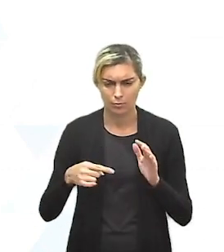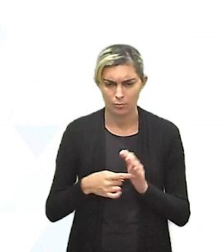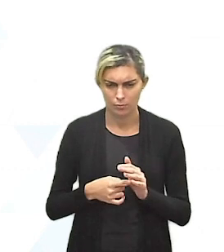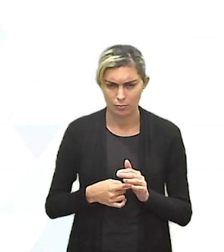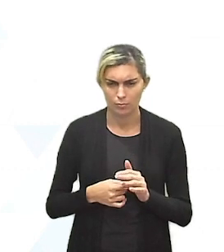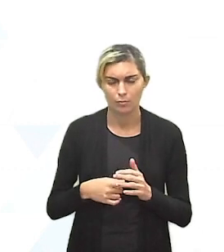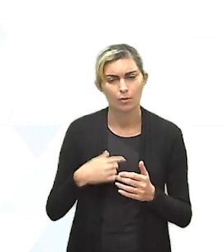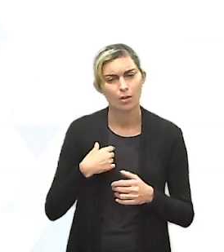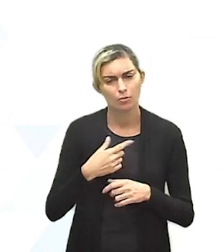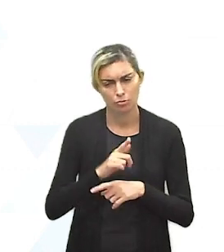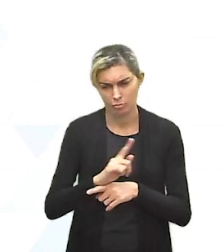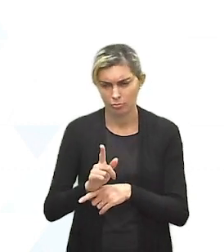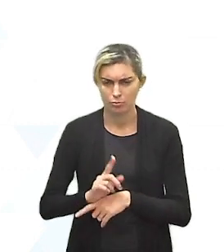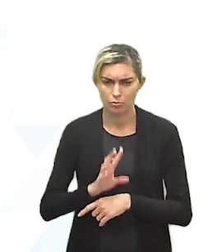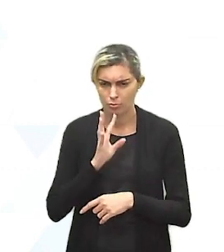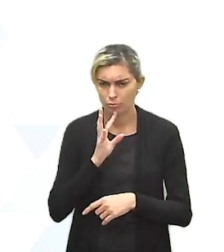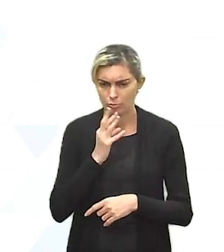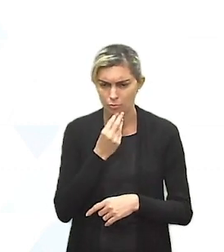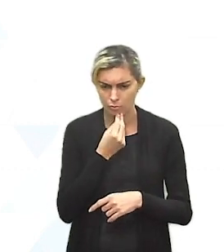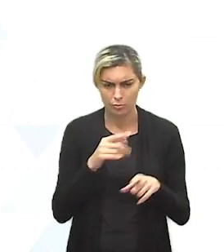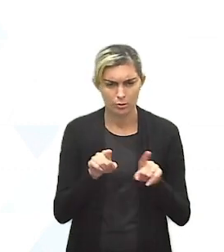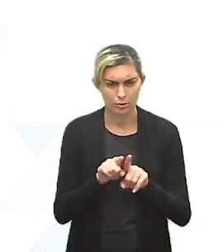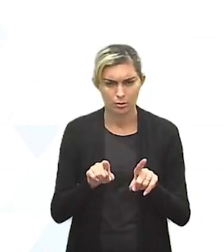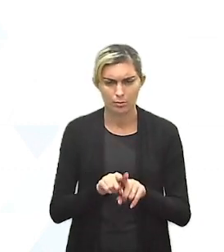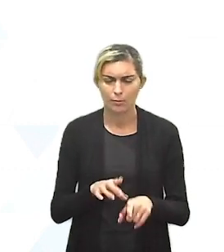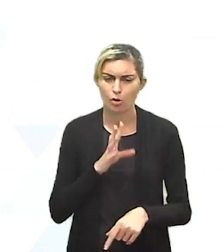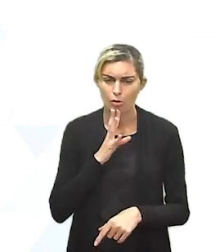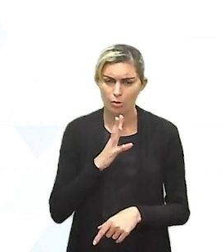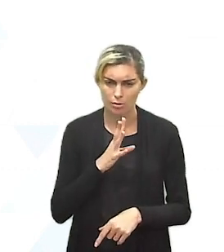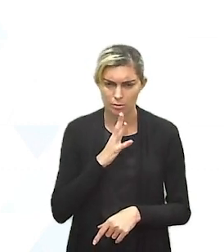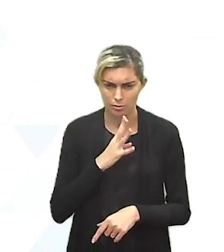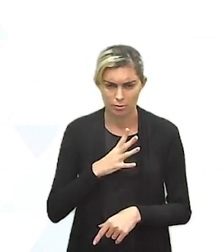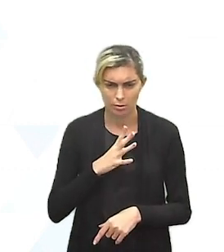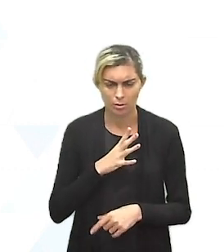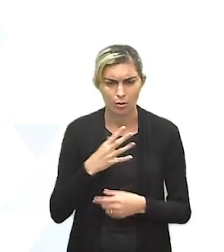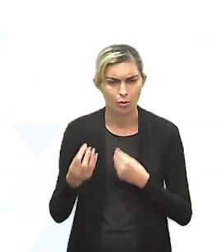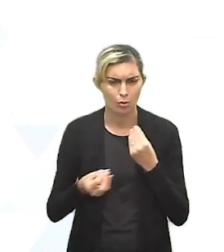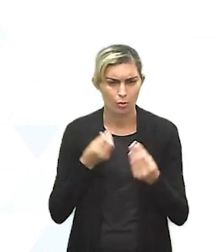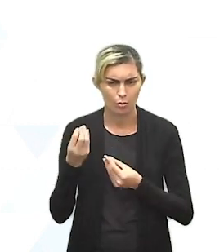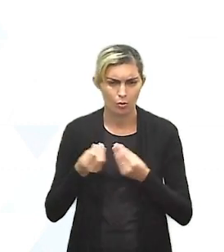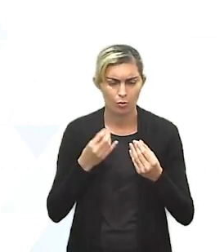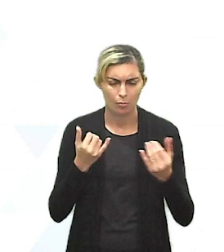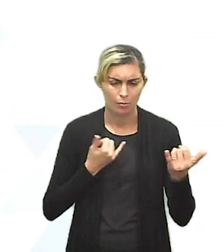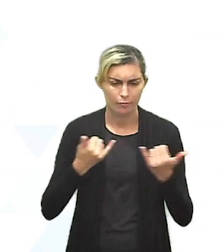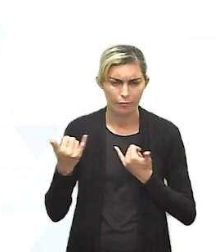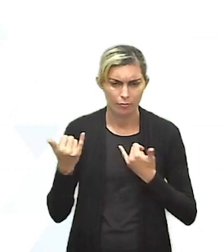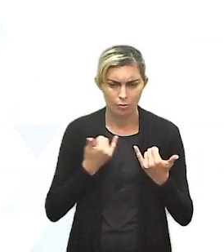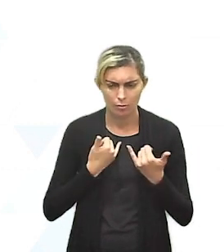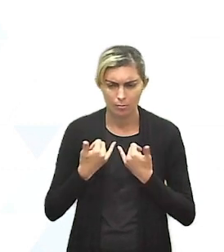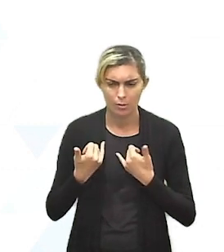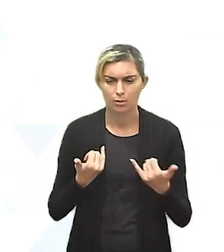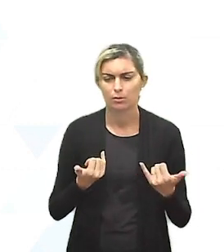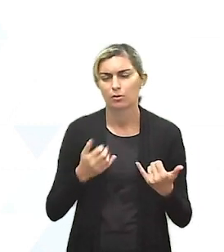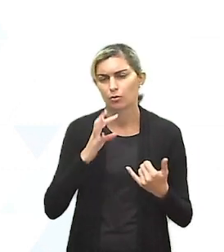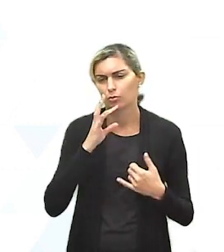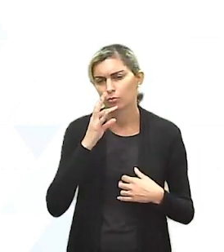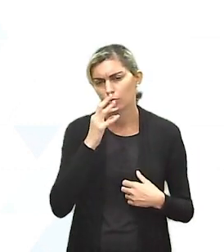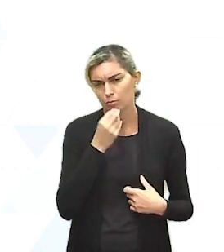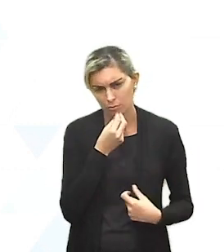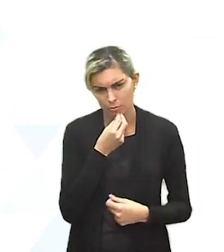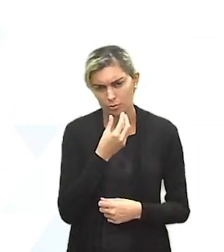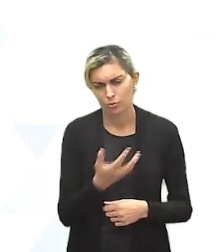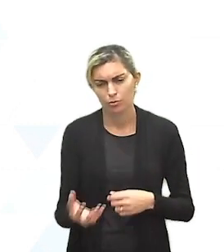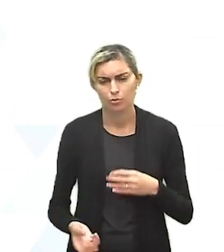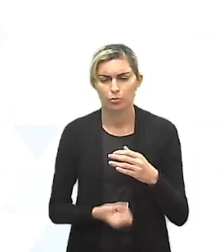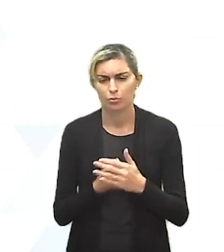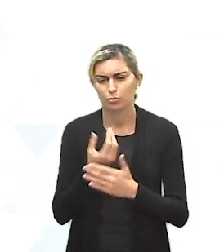anteriores. A gestão do conhecimento, ela também é conhecida como era da informação ou do conhecimento, que surgiu